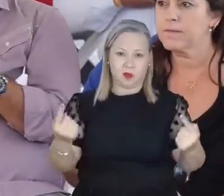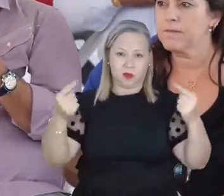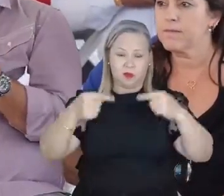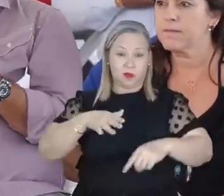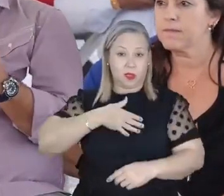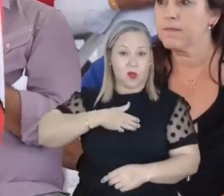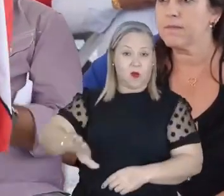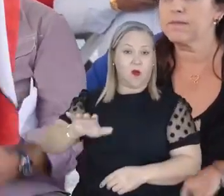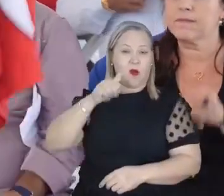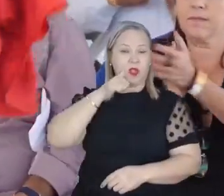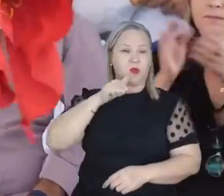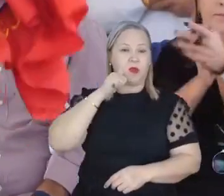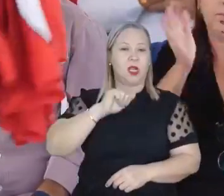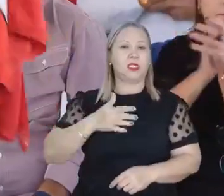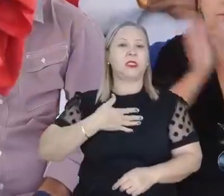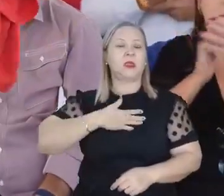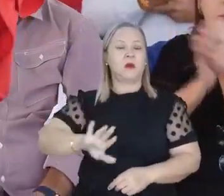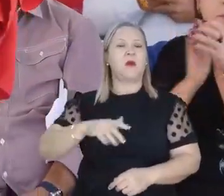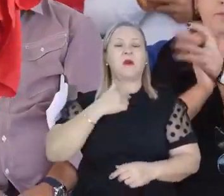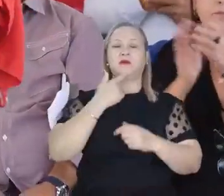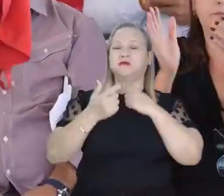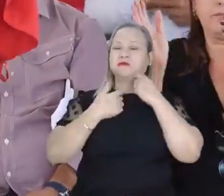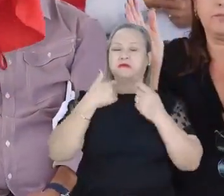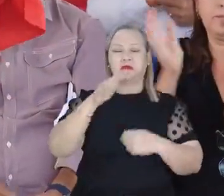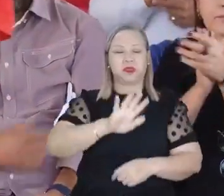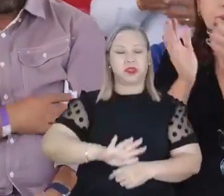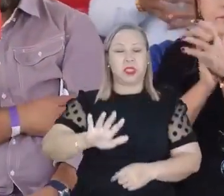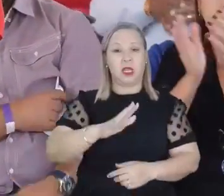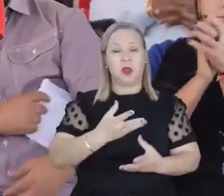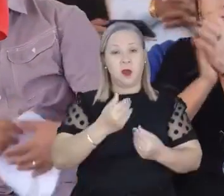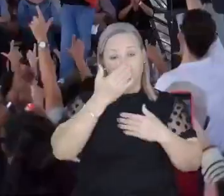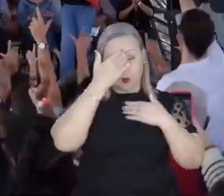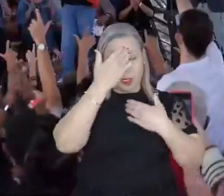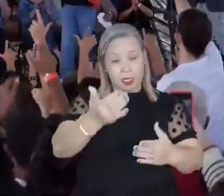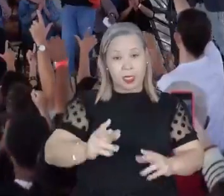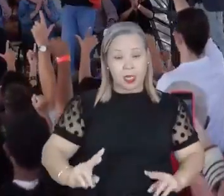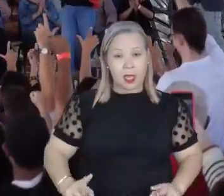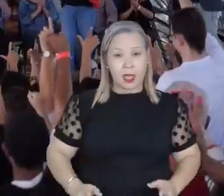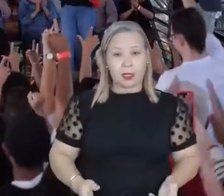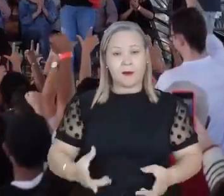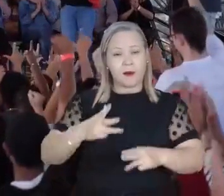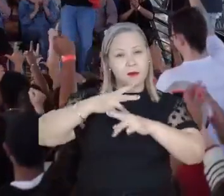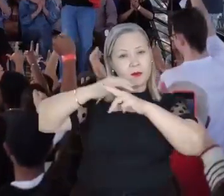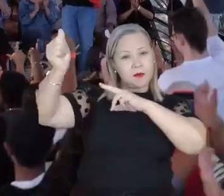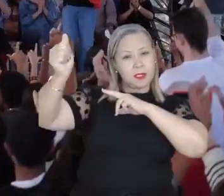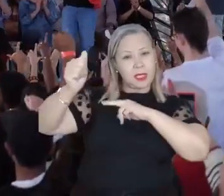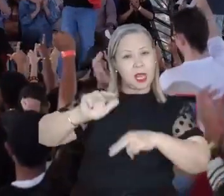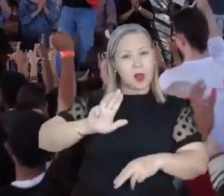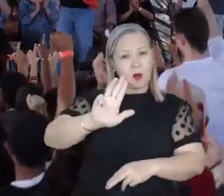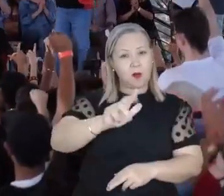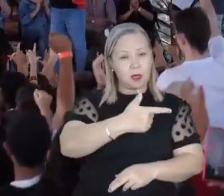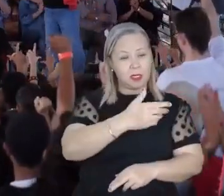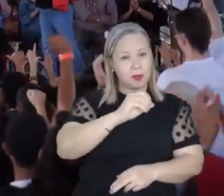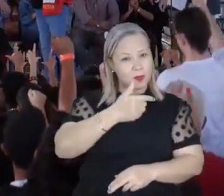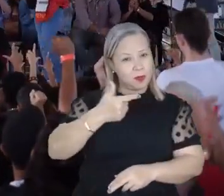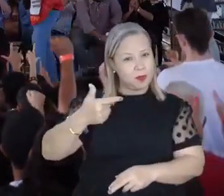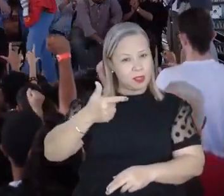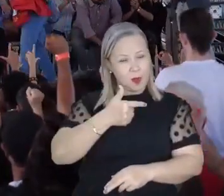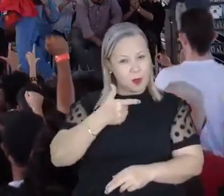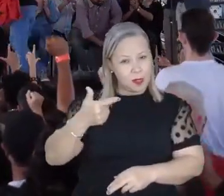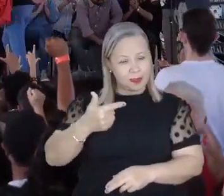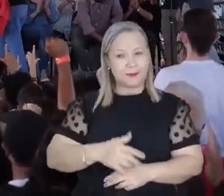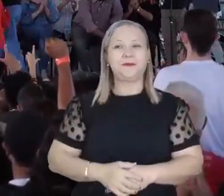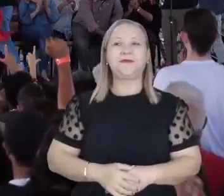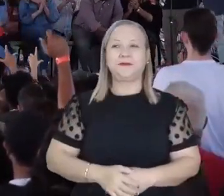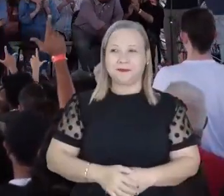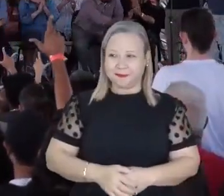ninguém. Muito obrigado e valeu, gente. Vamos vencer. Lula 2022. Parabéns, Alda. Obrigado. Por